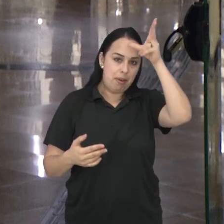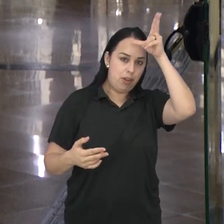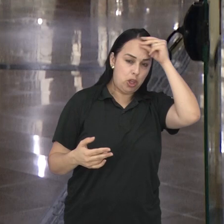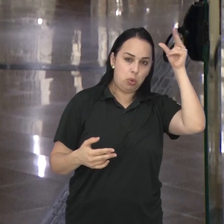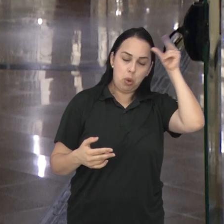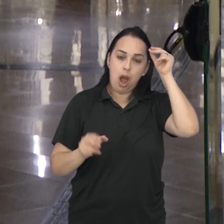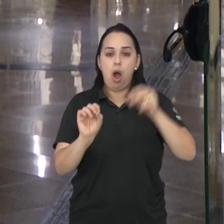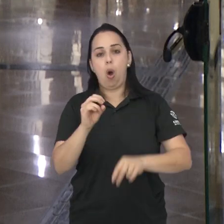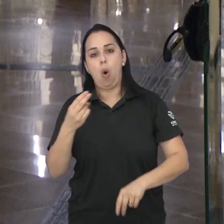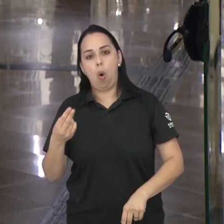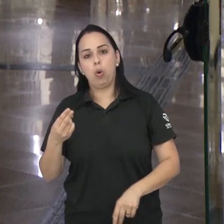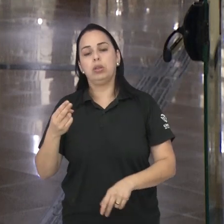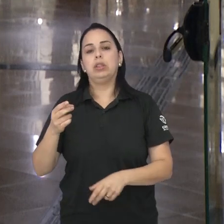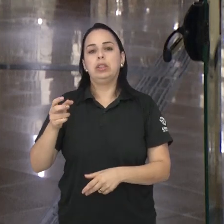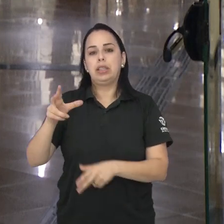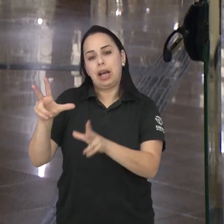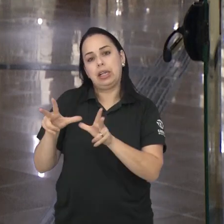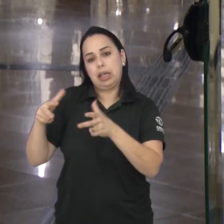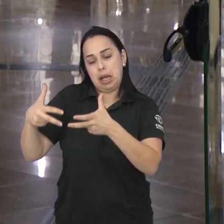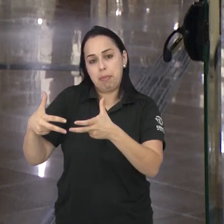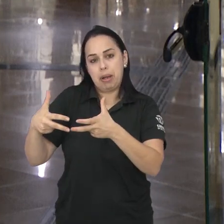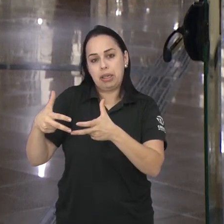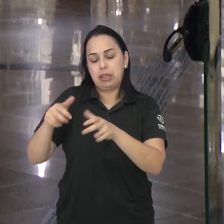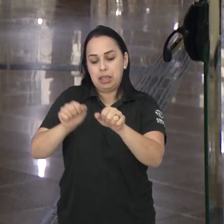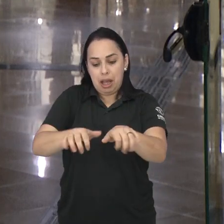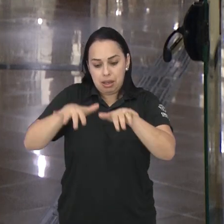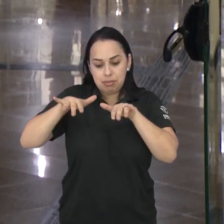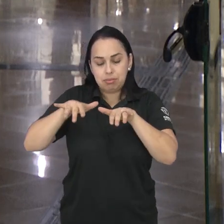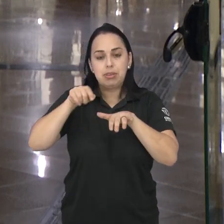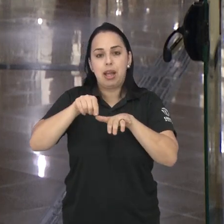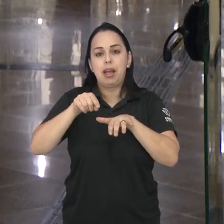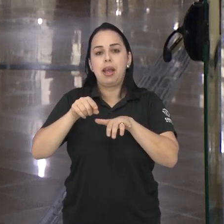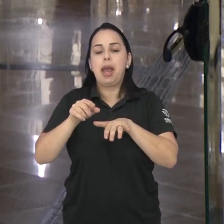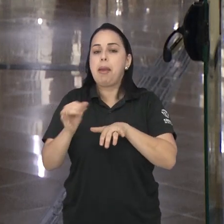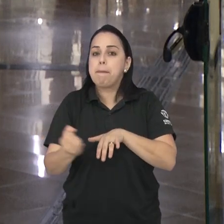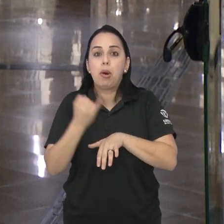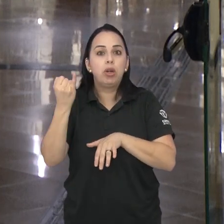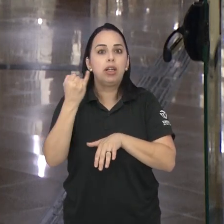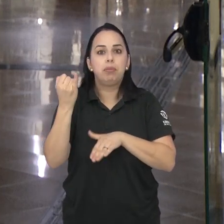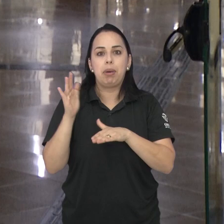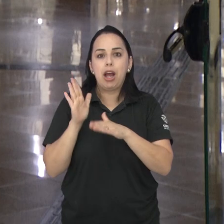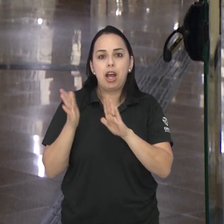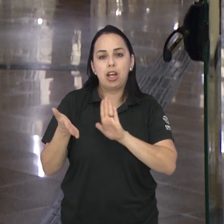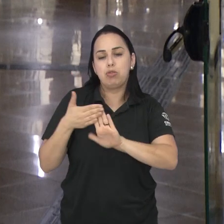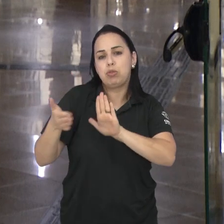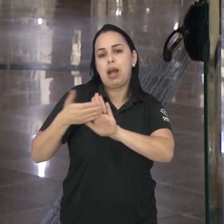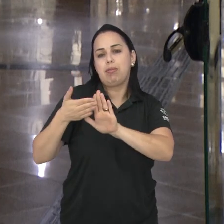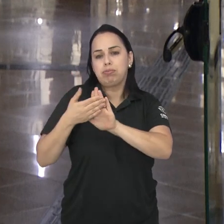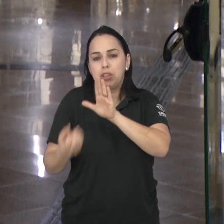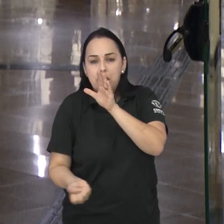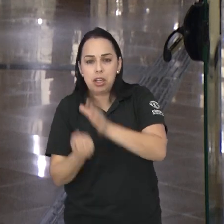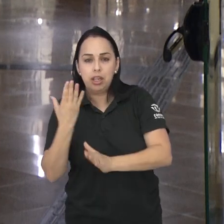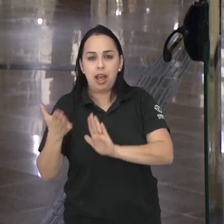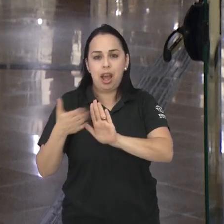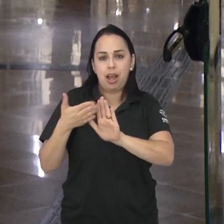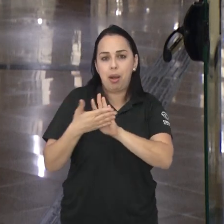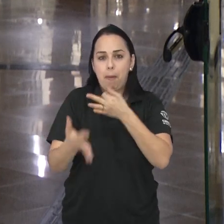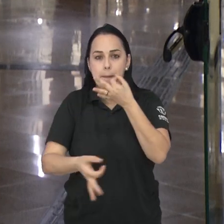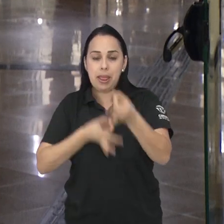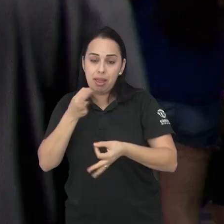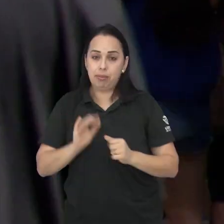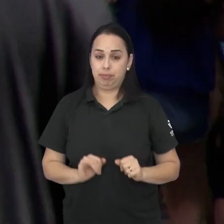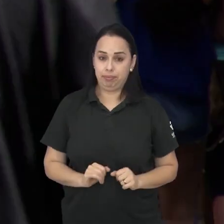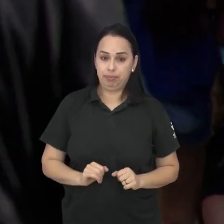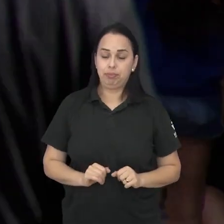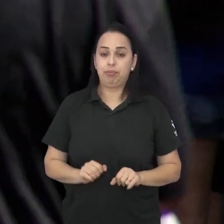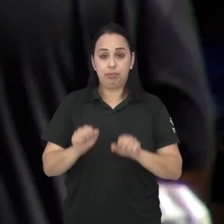Executivo ou do Legislativo, têm essa importância em se construir políticas públicas, ideias e